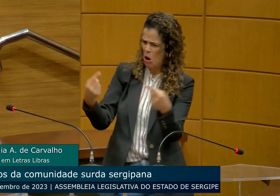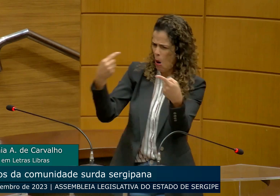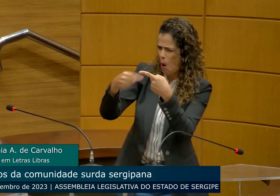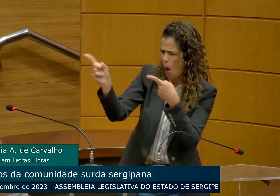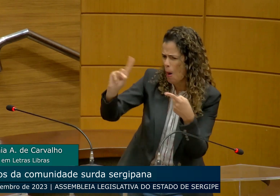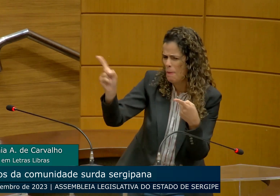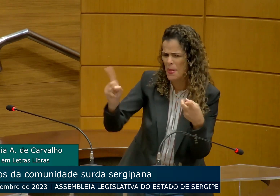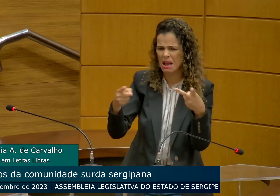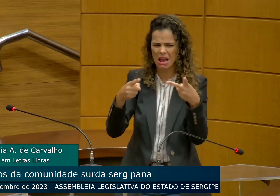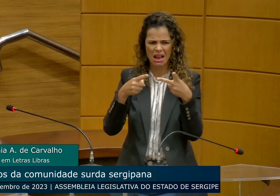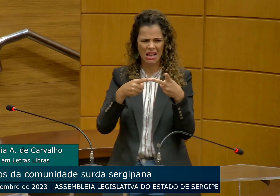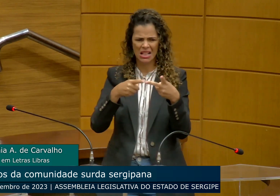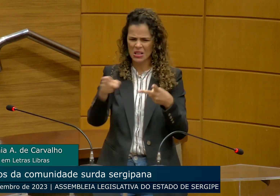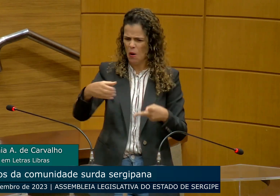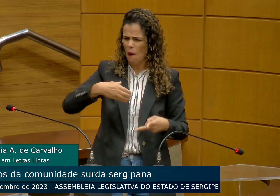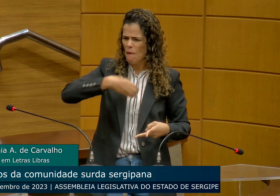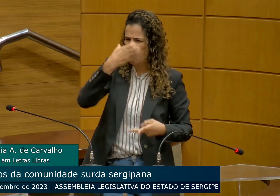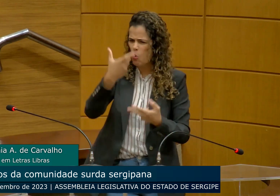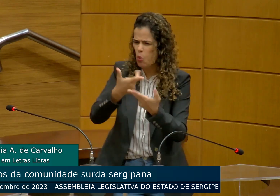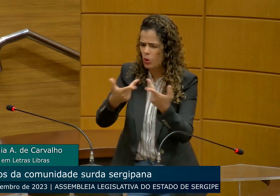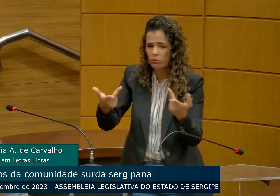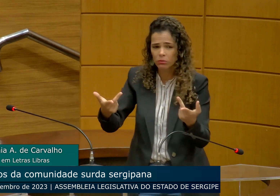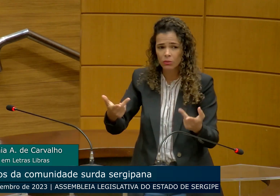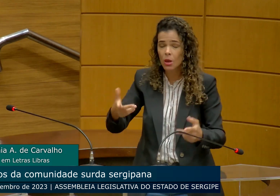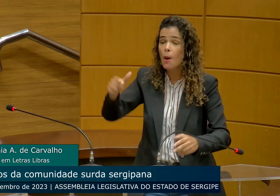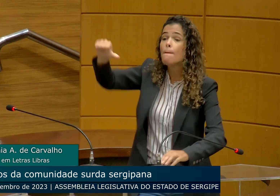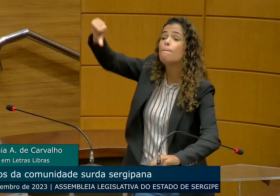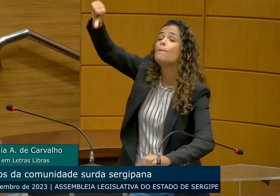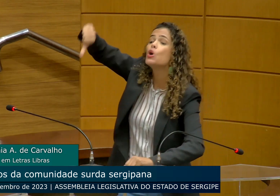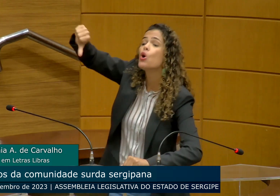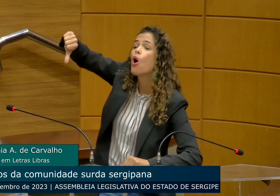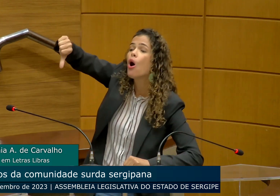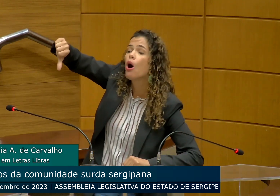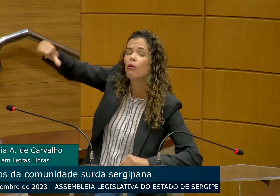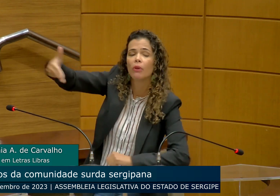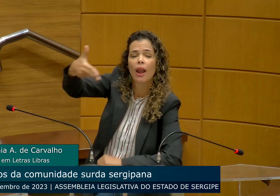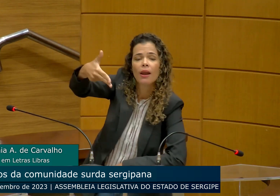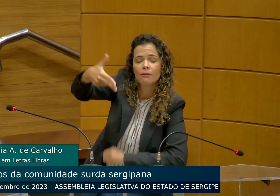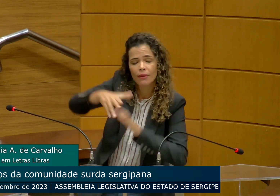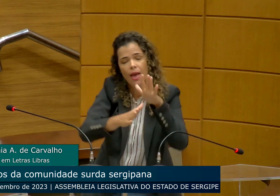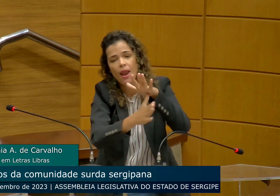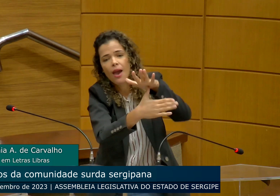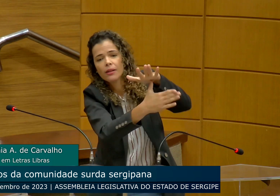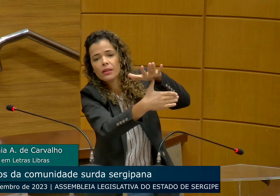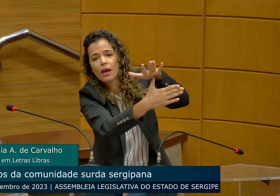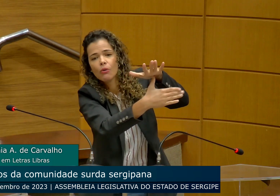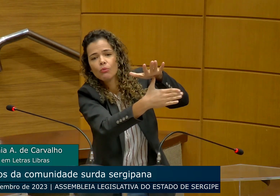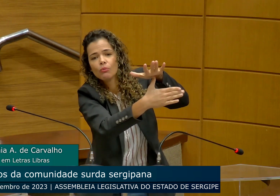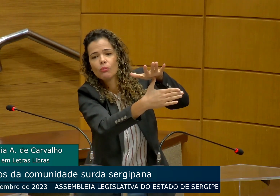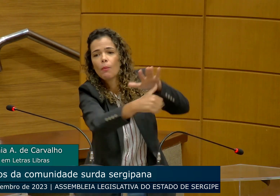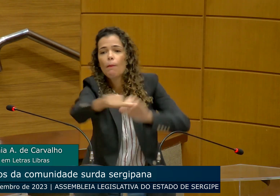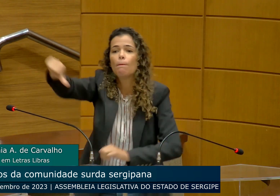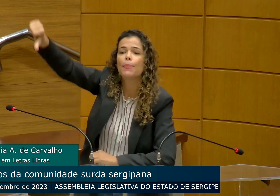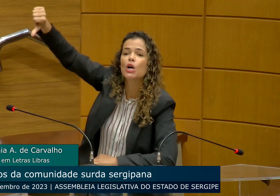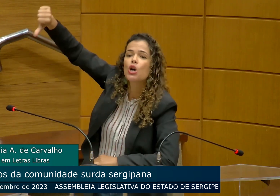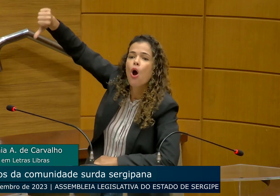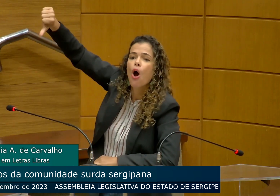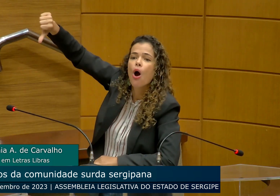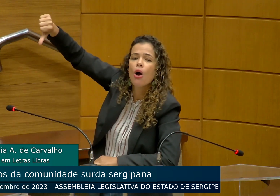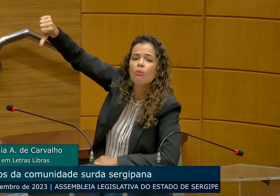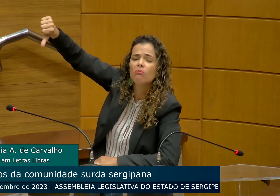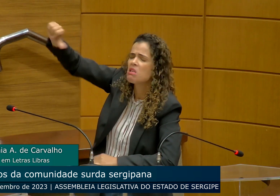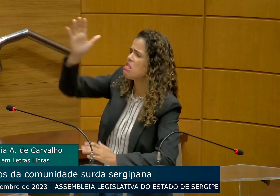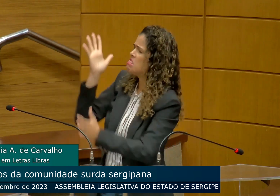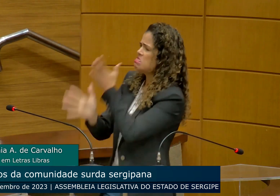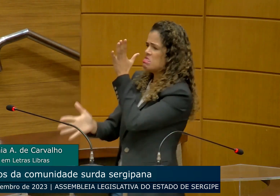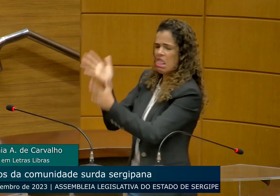esse pensamento. Às vezes, existiam problemas, dificuldades, eu fui percebendo tudo isso e algo muito pior. Né? Às vezes,